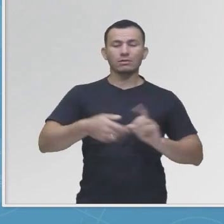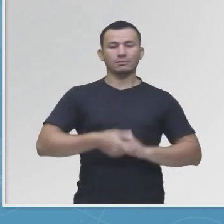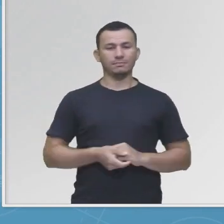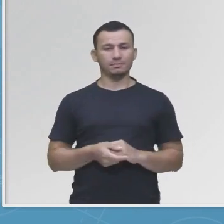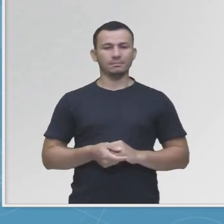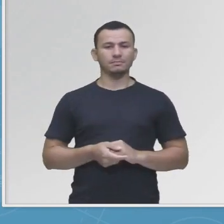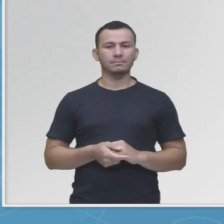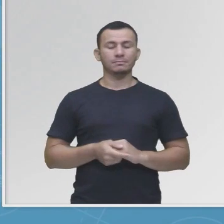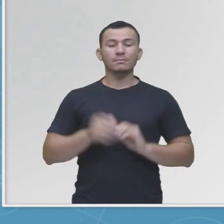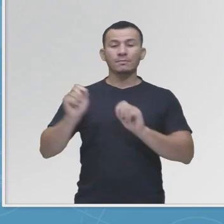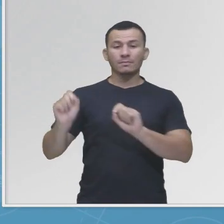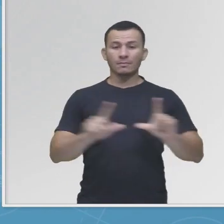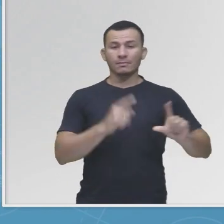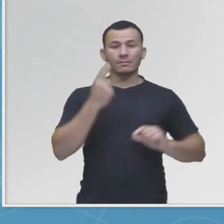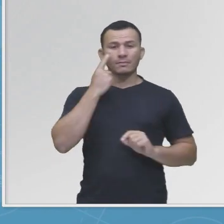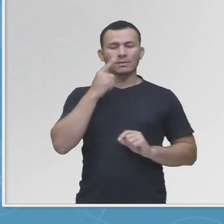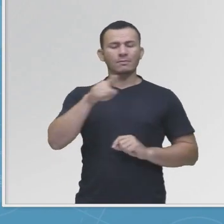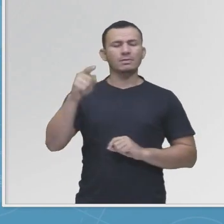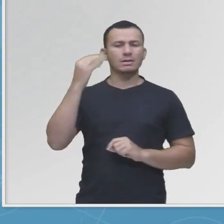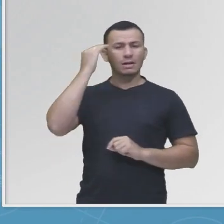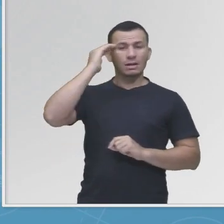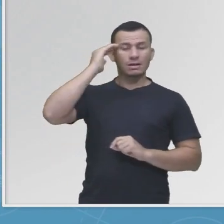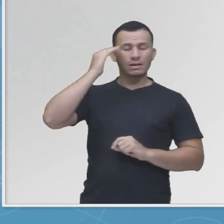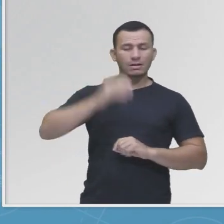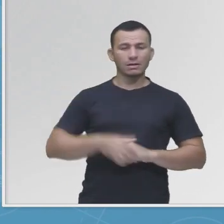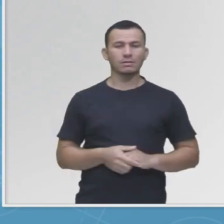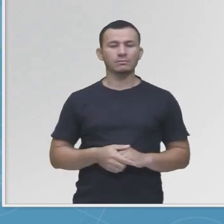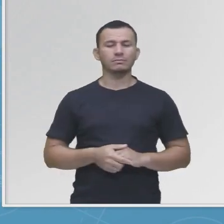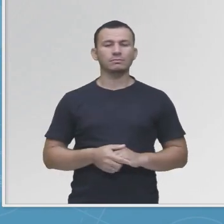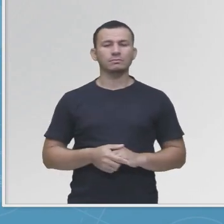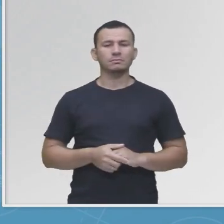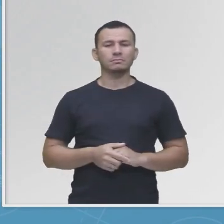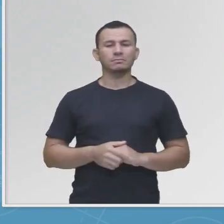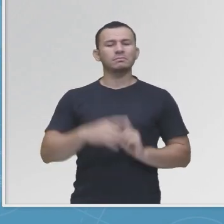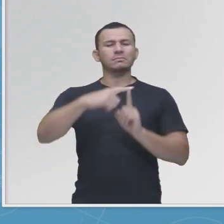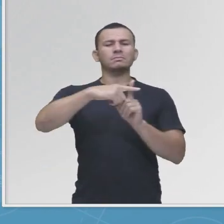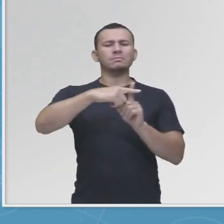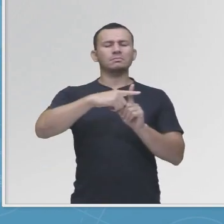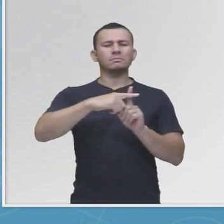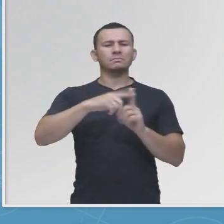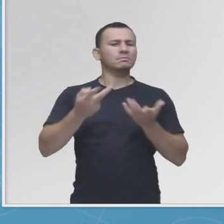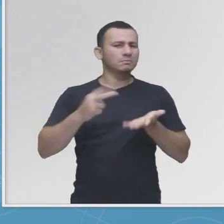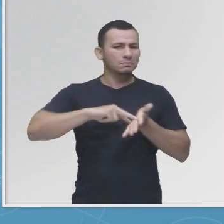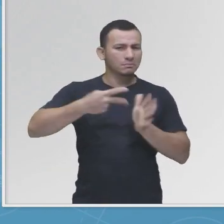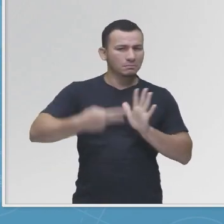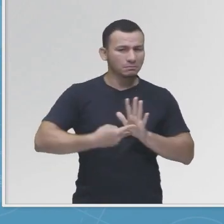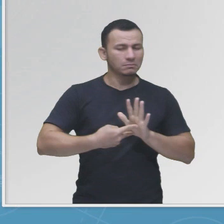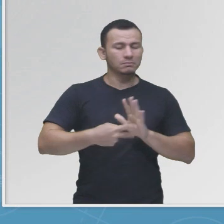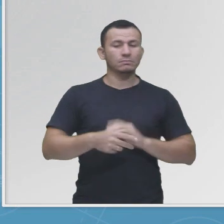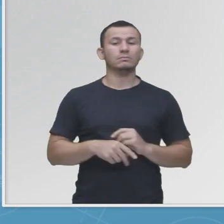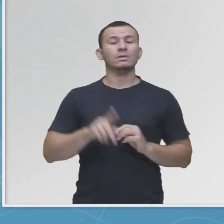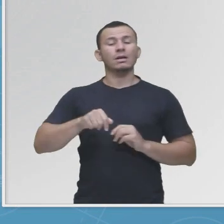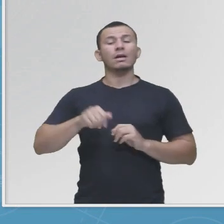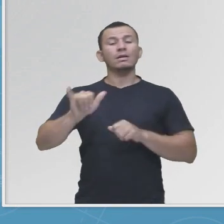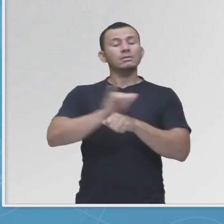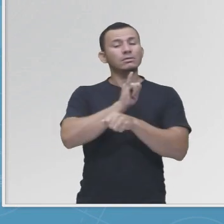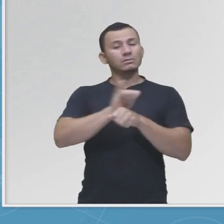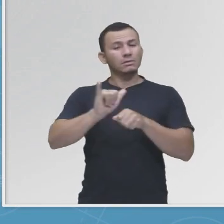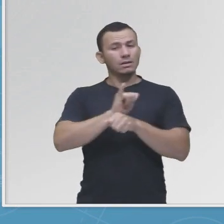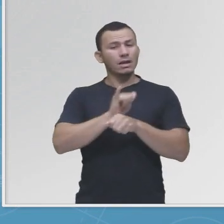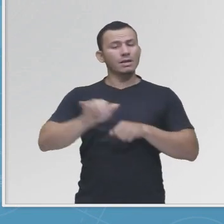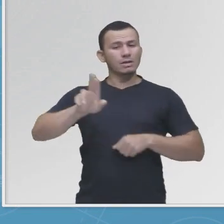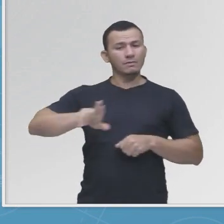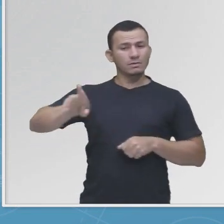na próxima cartela, vamos entender aí o que é essa operação. Os algoritmos nada mais são do que ferramentas